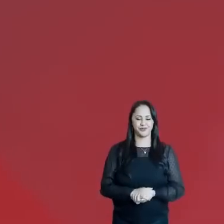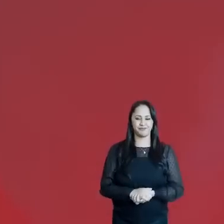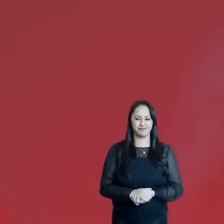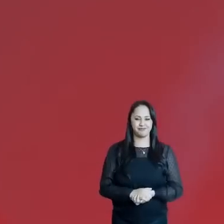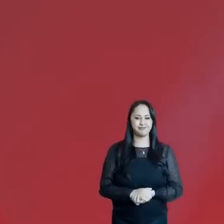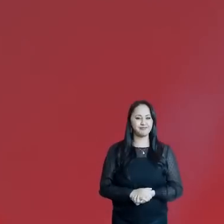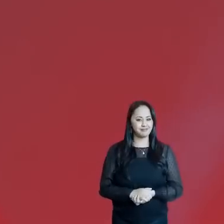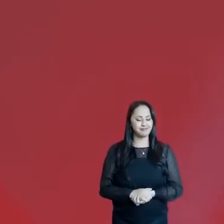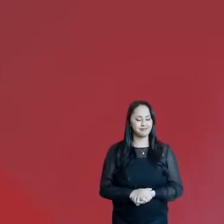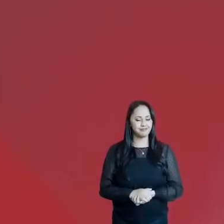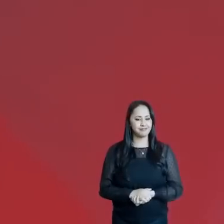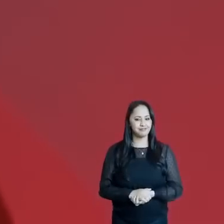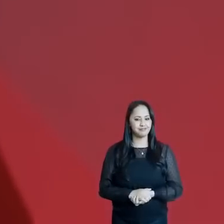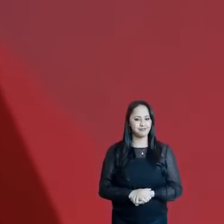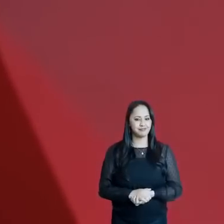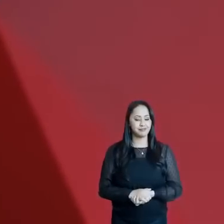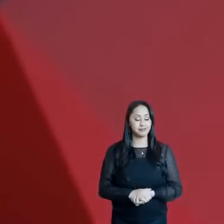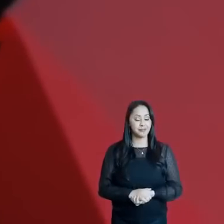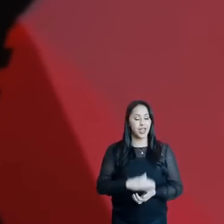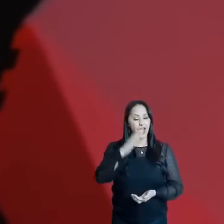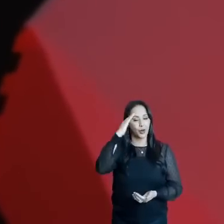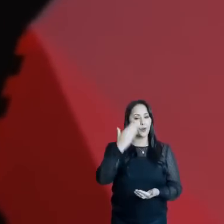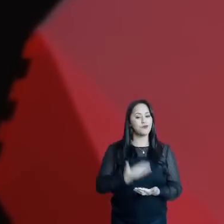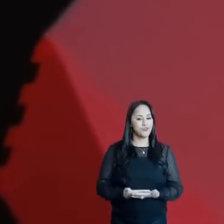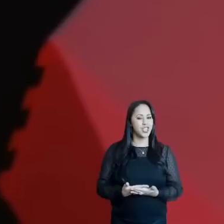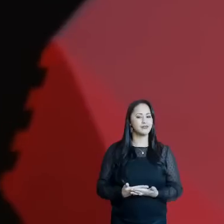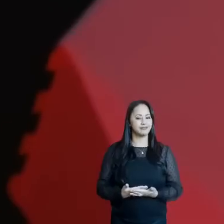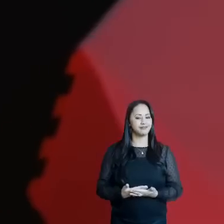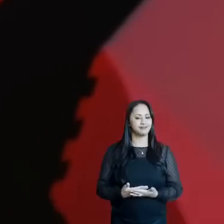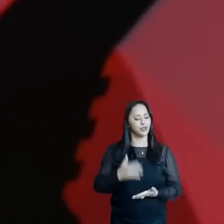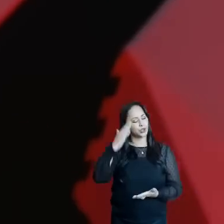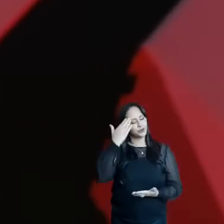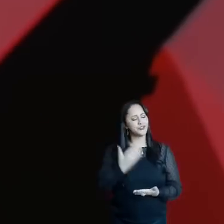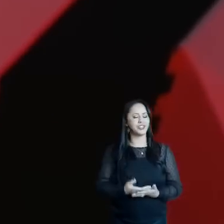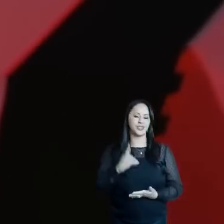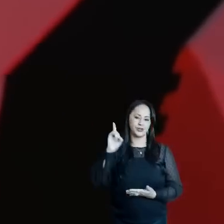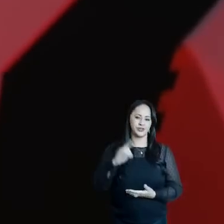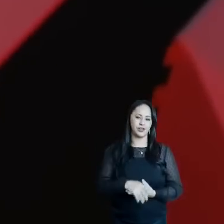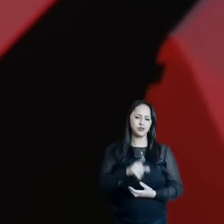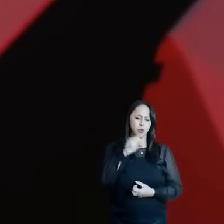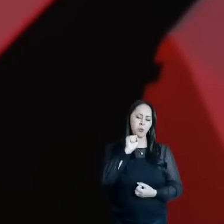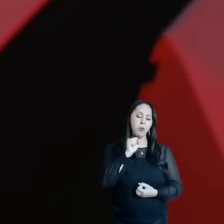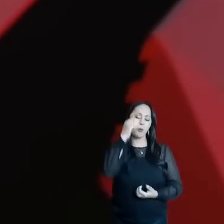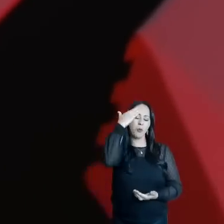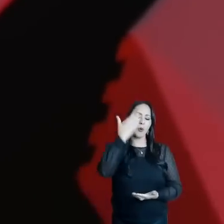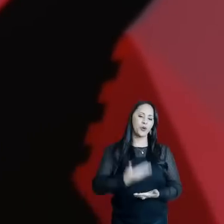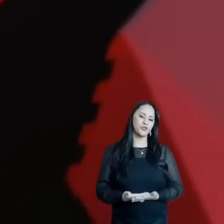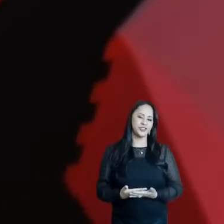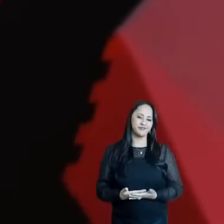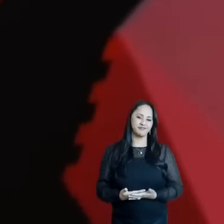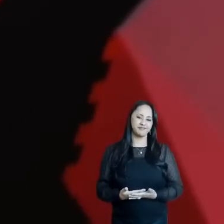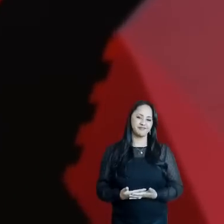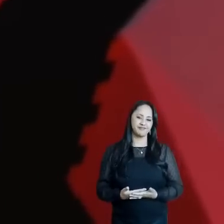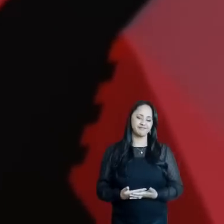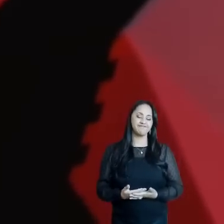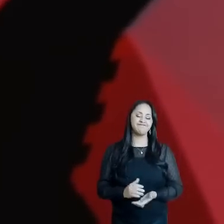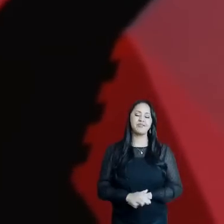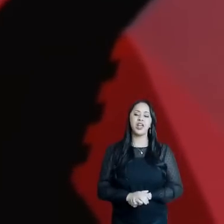O que eu quero dizer para vocês é, confie em Deus. Você pode confiar nele. Quero